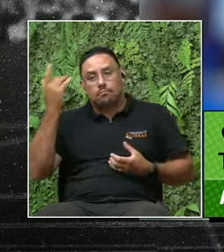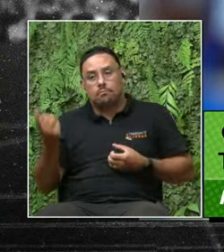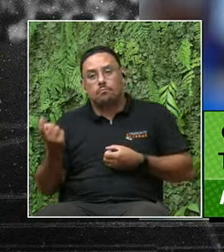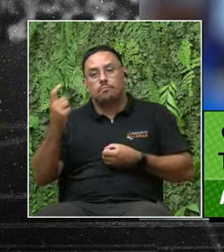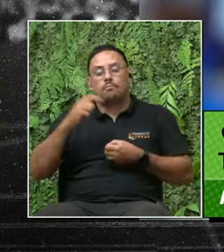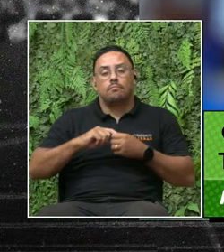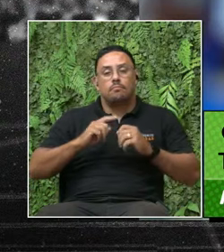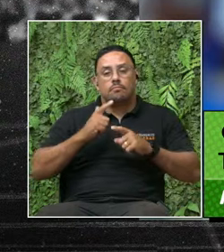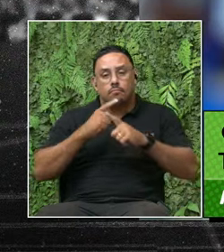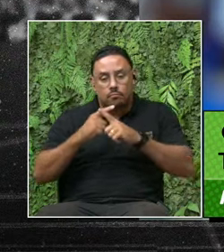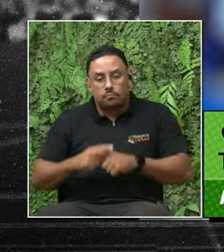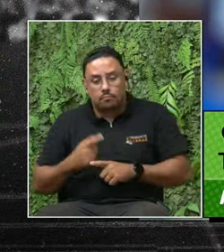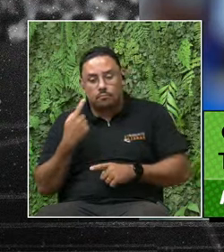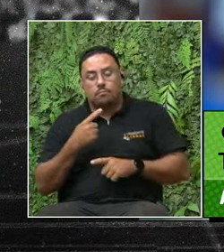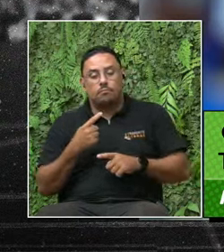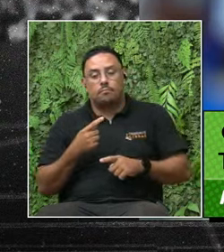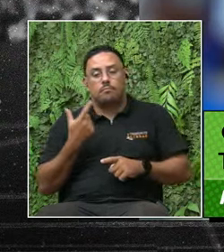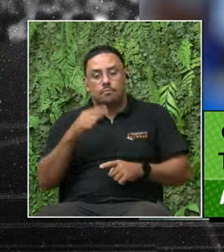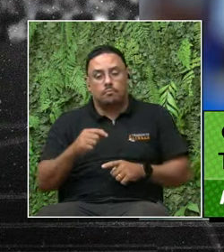disfrute